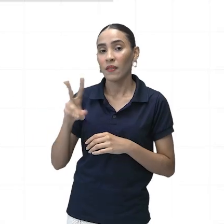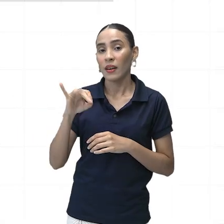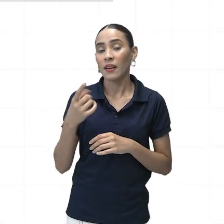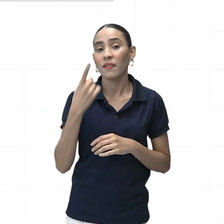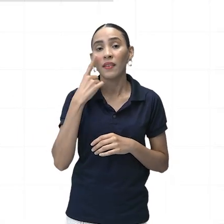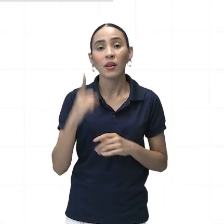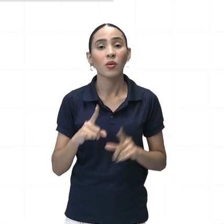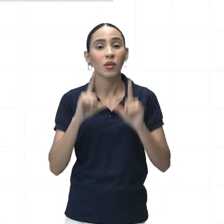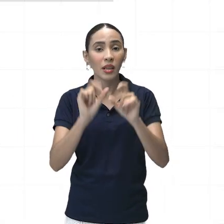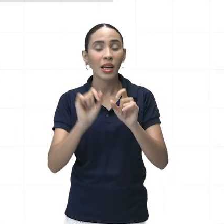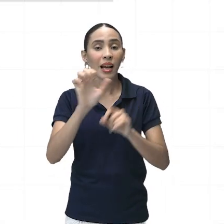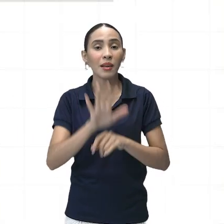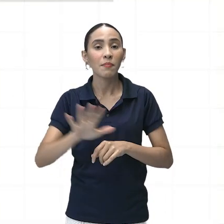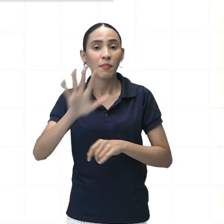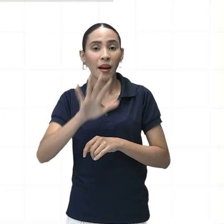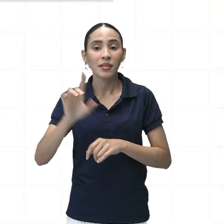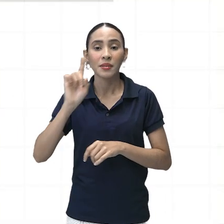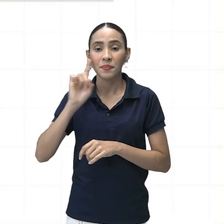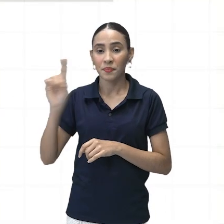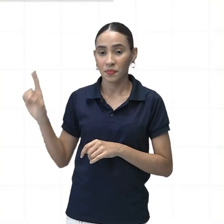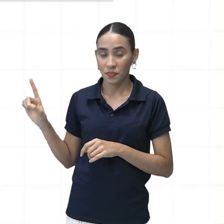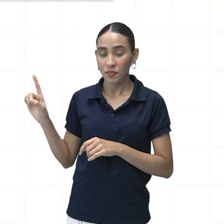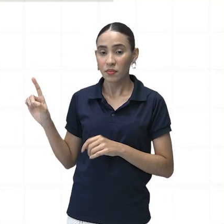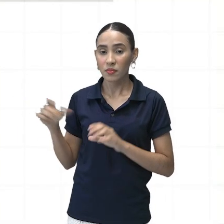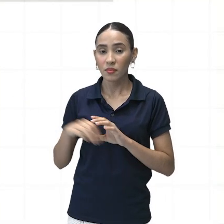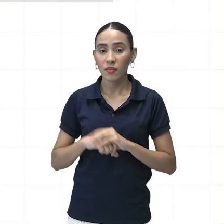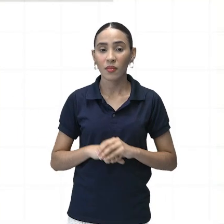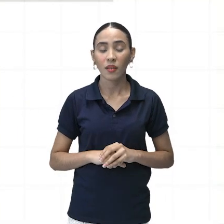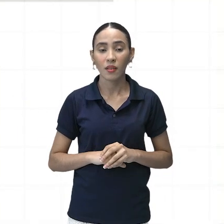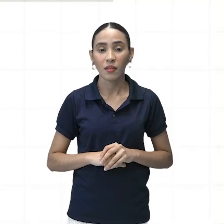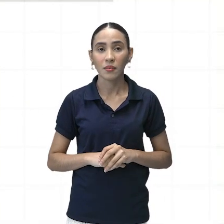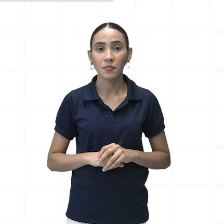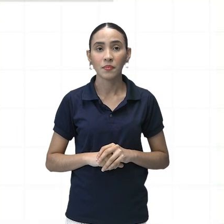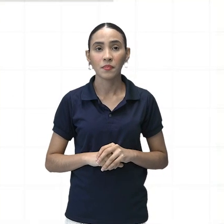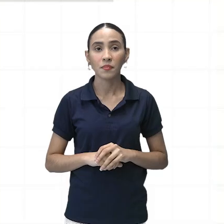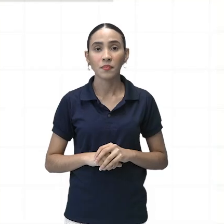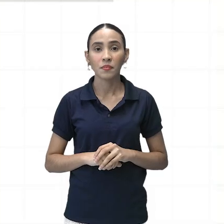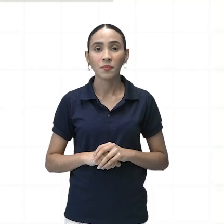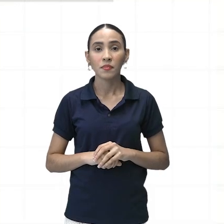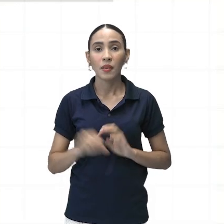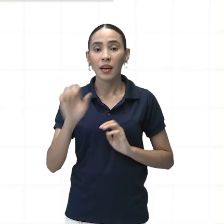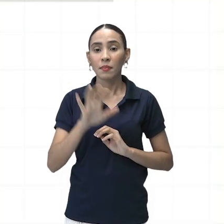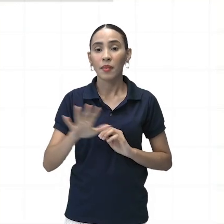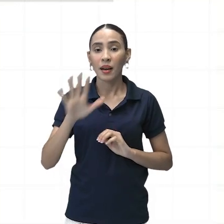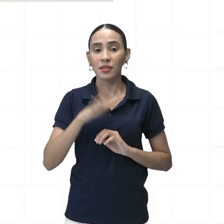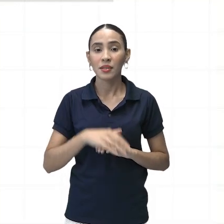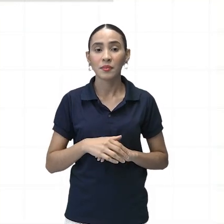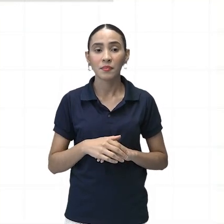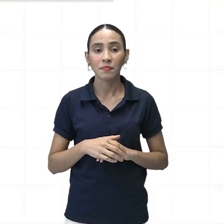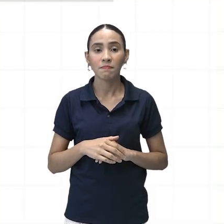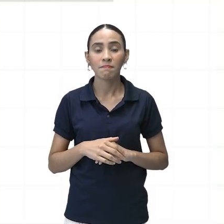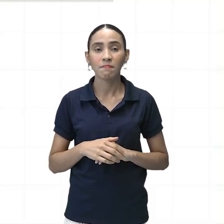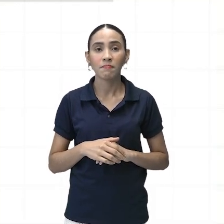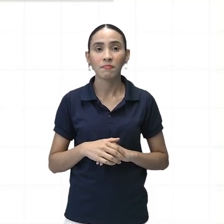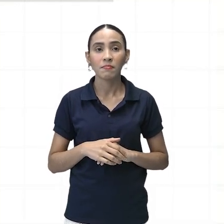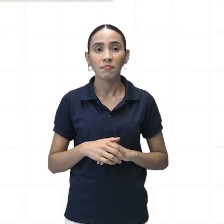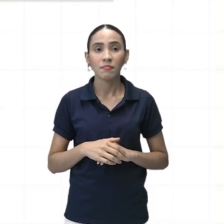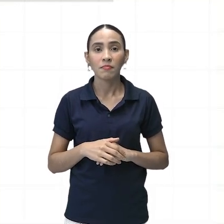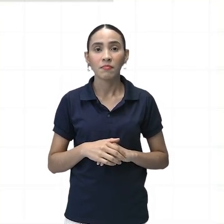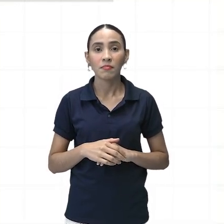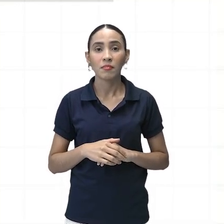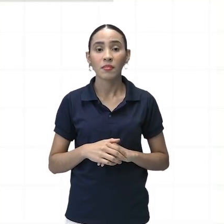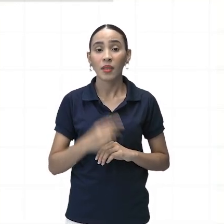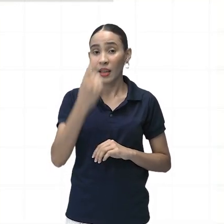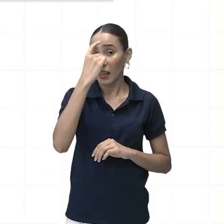ver a figura, na próxima cartela, como exemplo, a figura, a questão